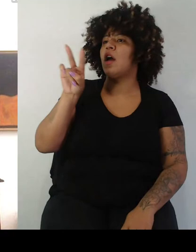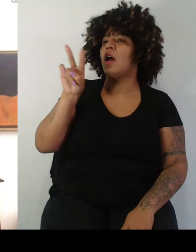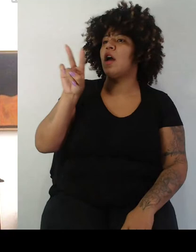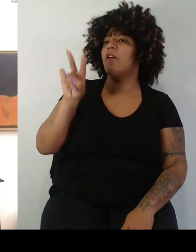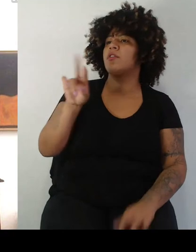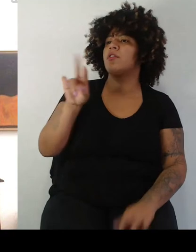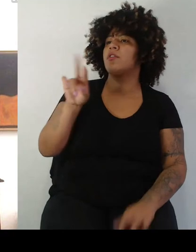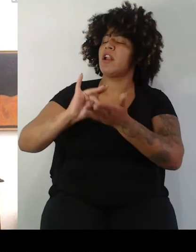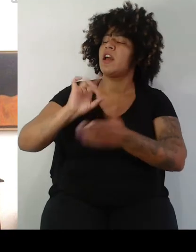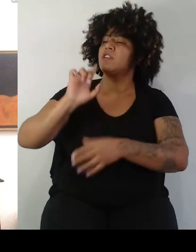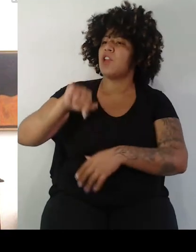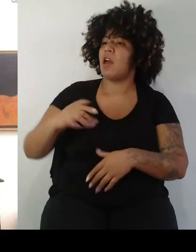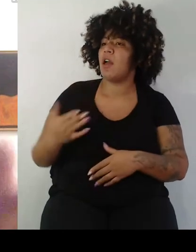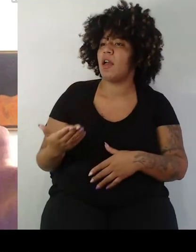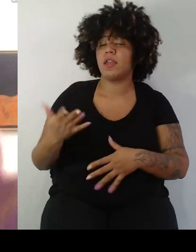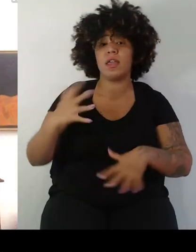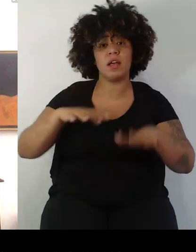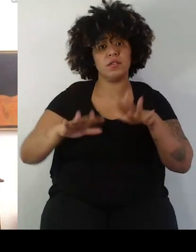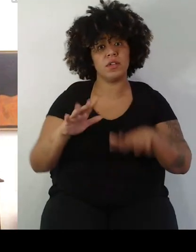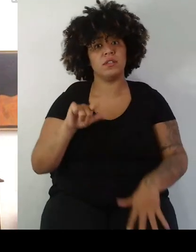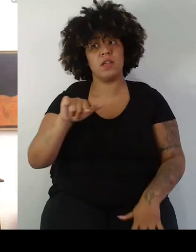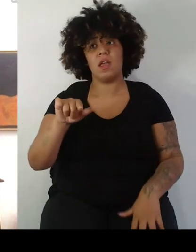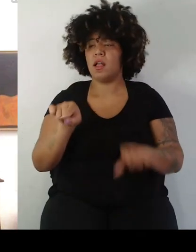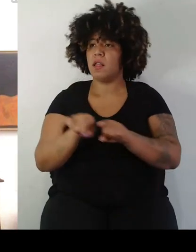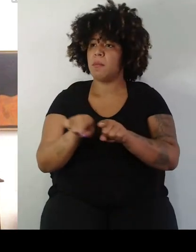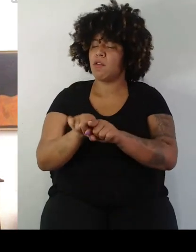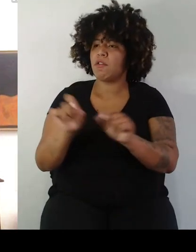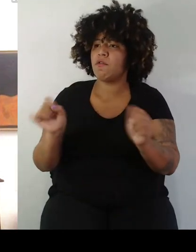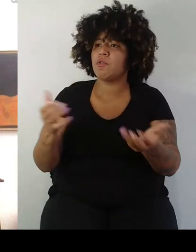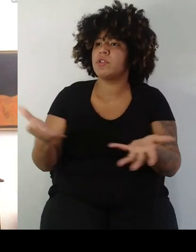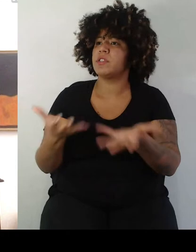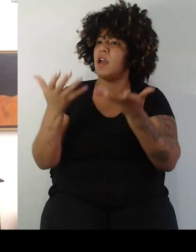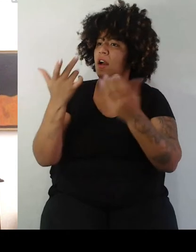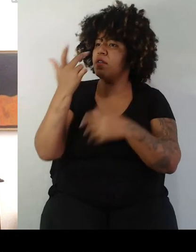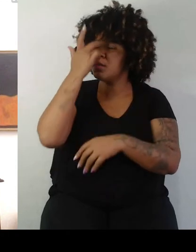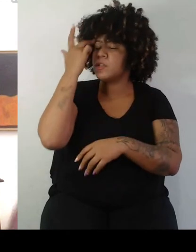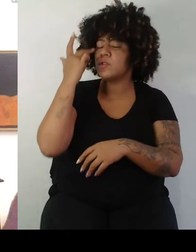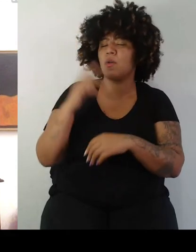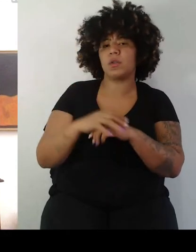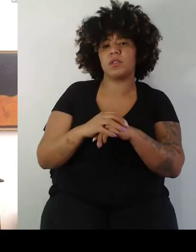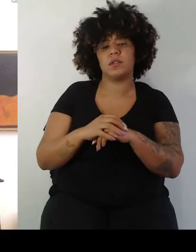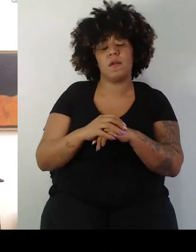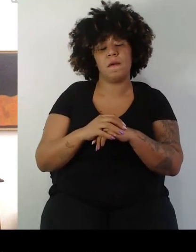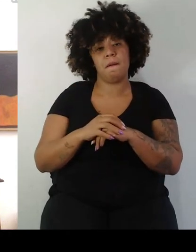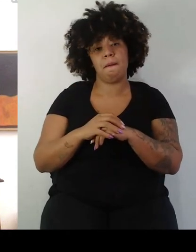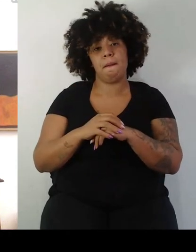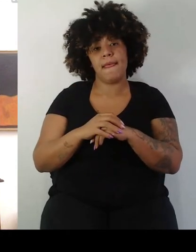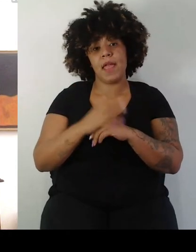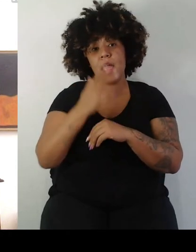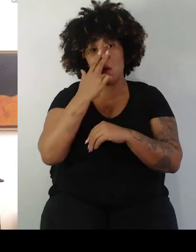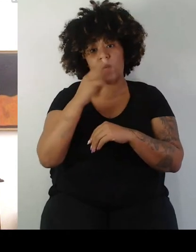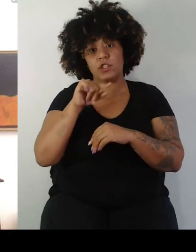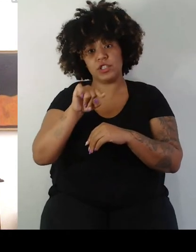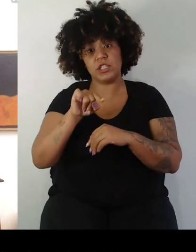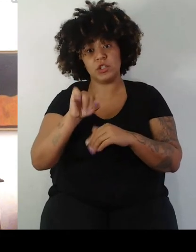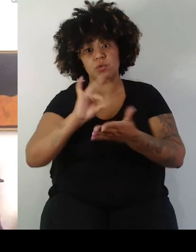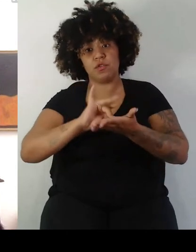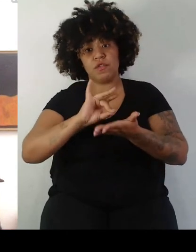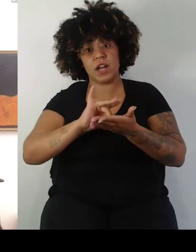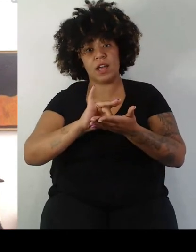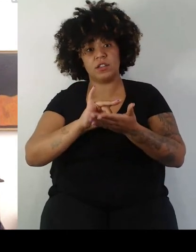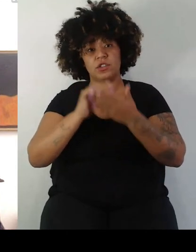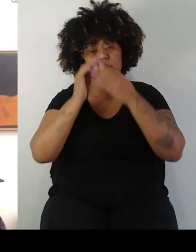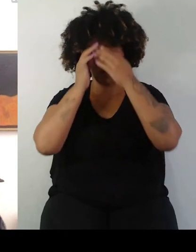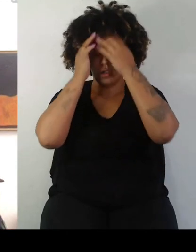e muitas vezes ele forçava as pessoas até um certo ponto eu acho que isso a propósito caracteriza